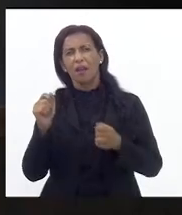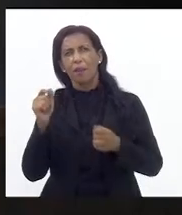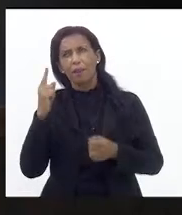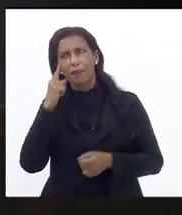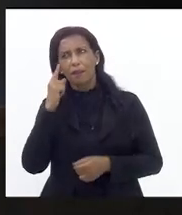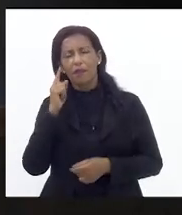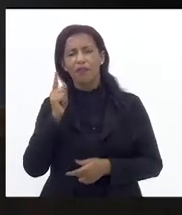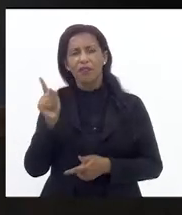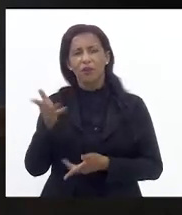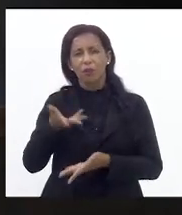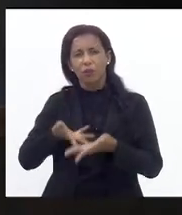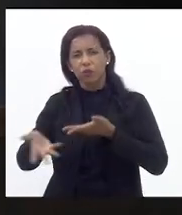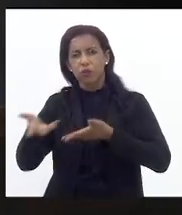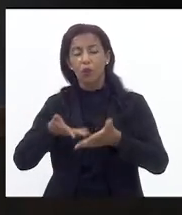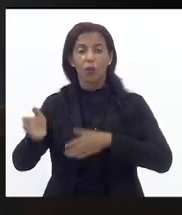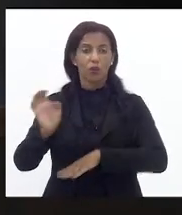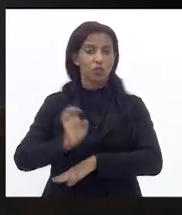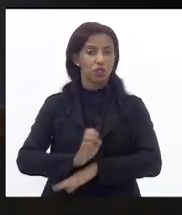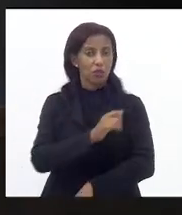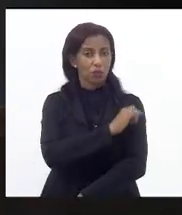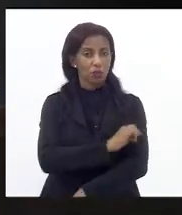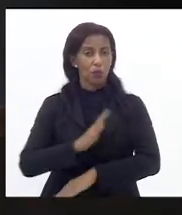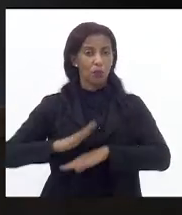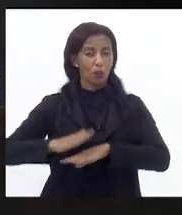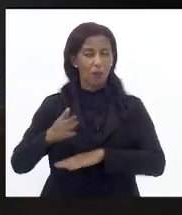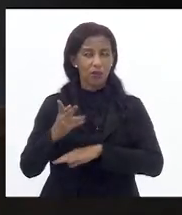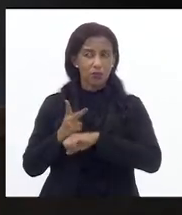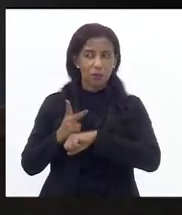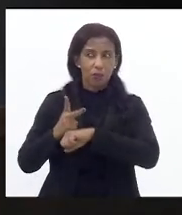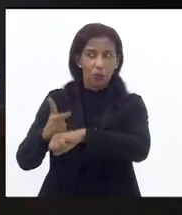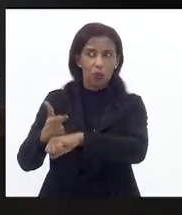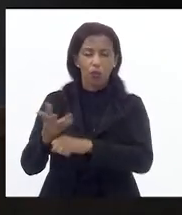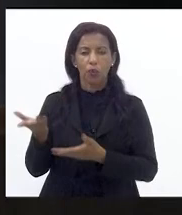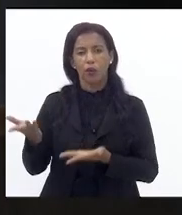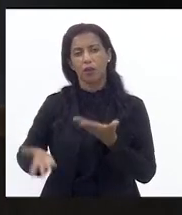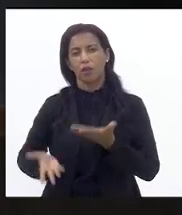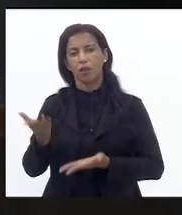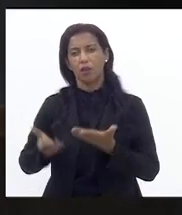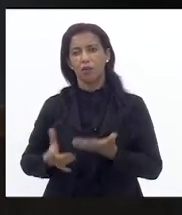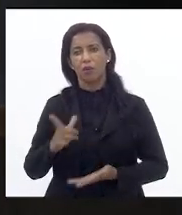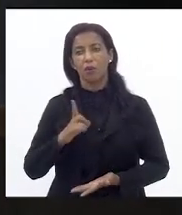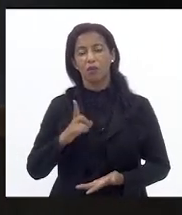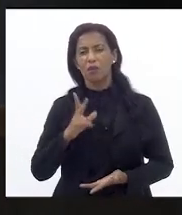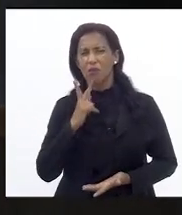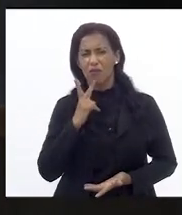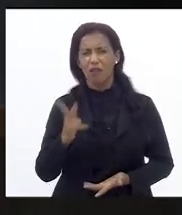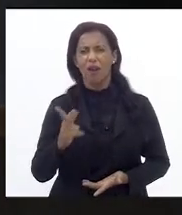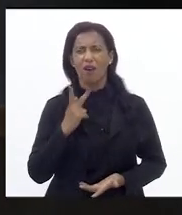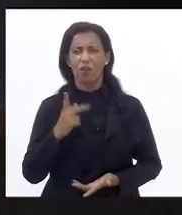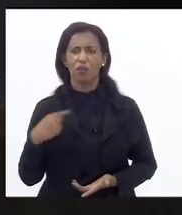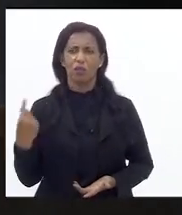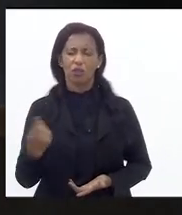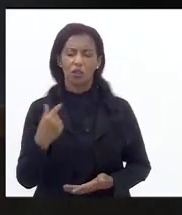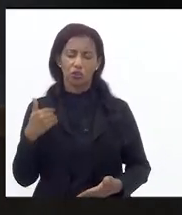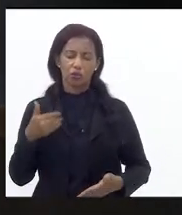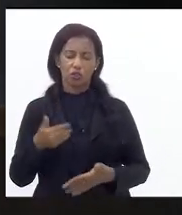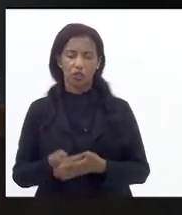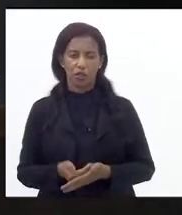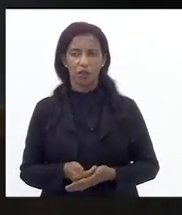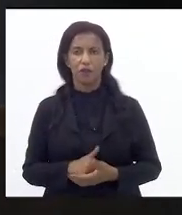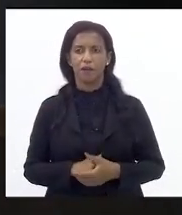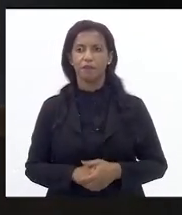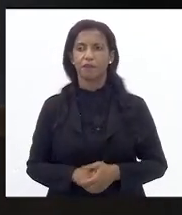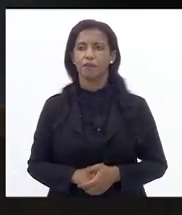contribuição porque o Estado do Rio de Janeiro por mais que a gente busca o equilíbrio eu tenho sempre dito isso e nós estamos chegando